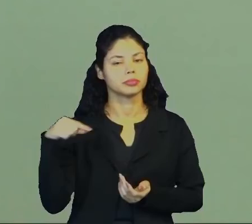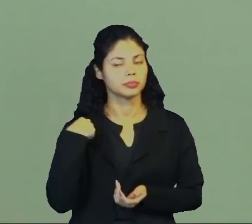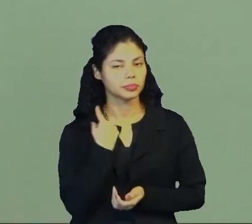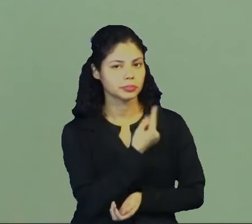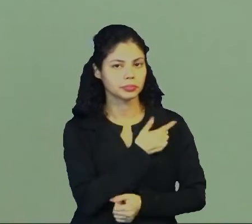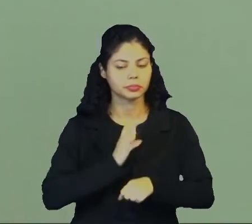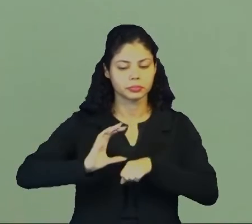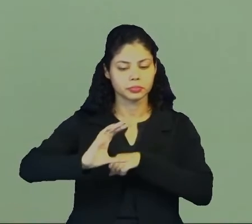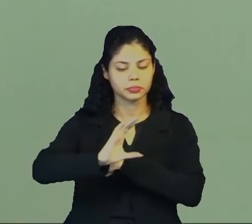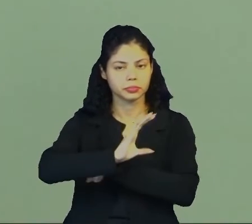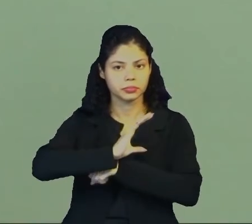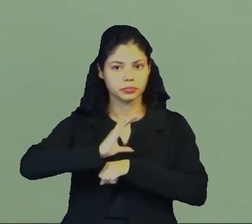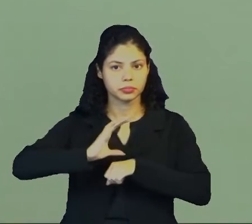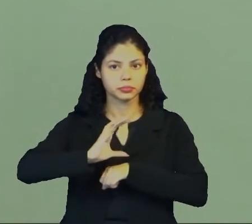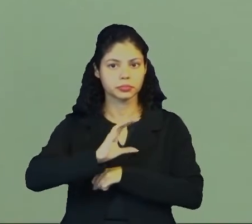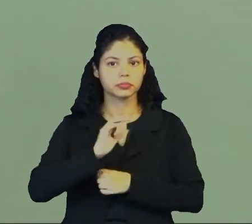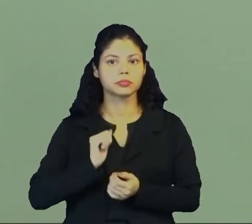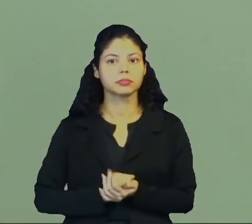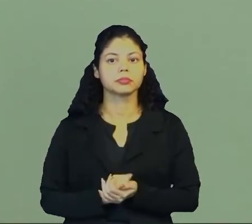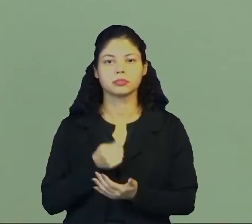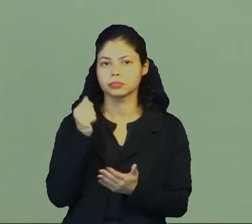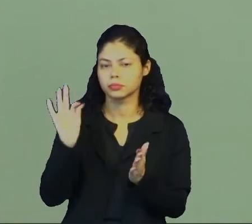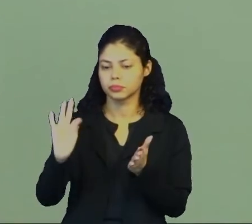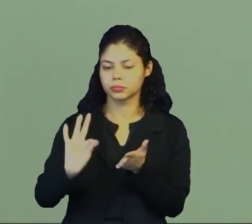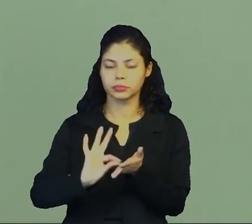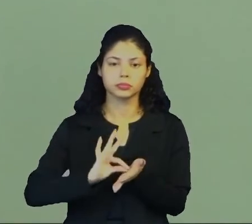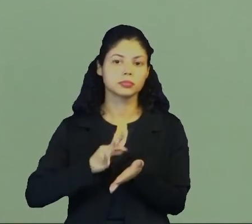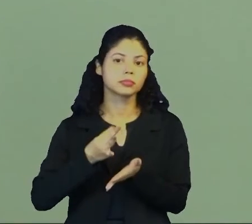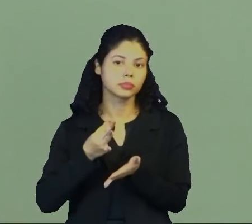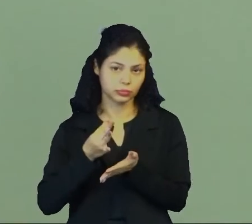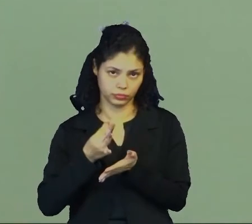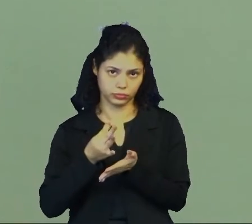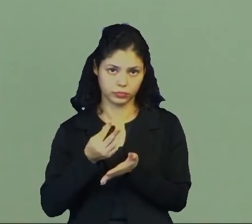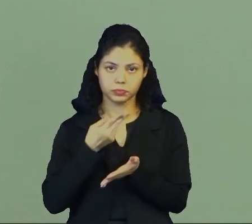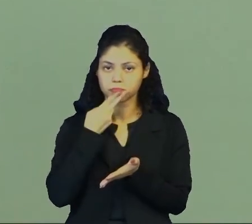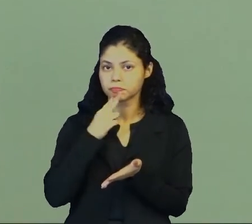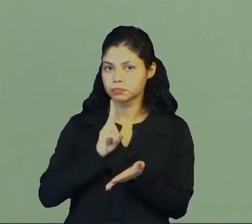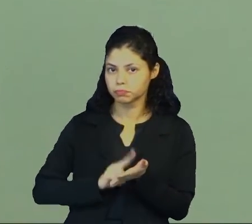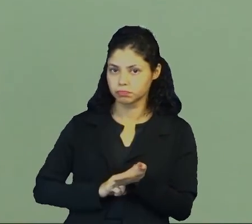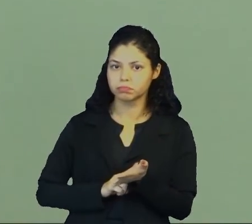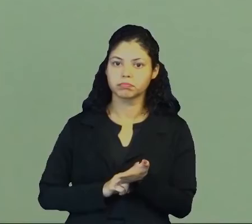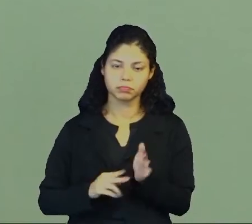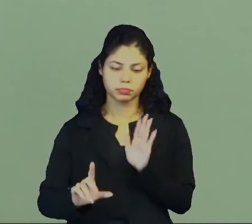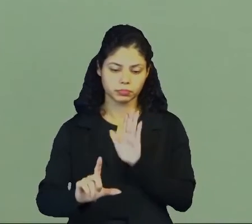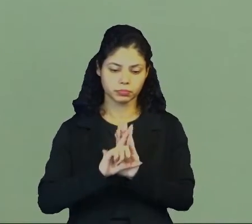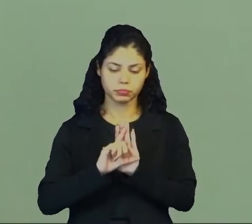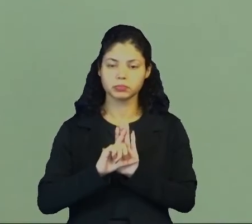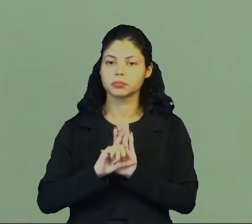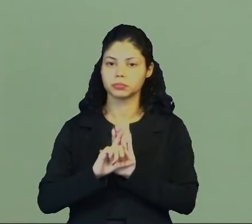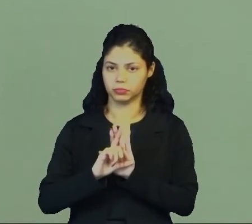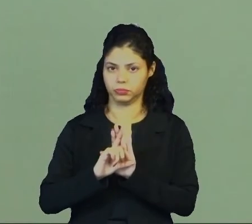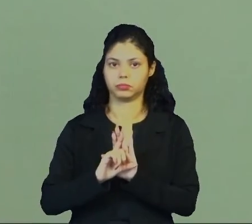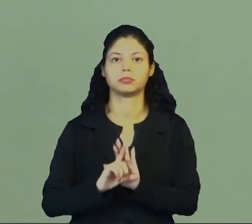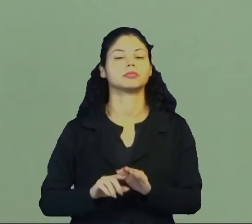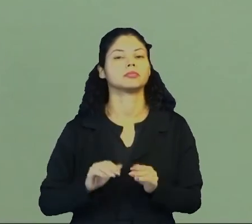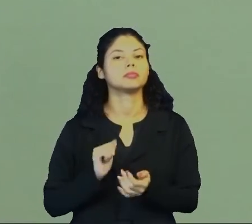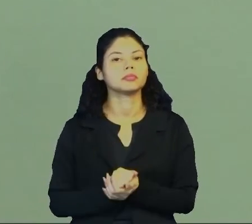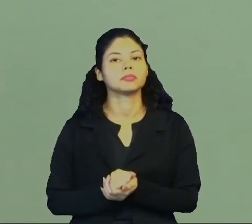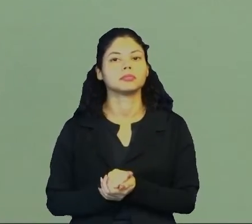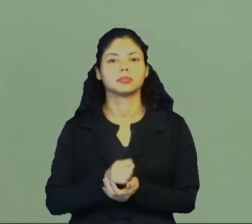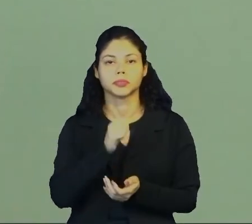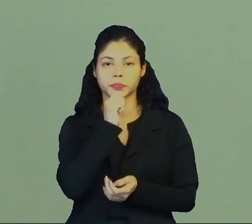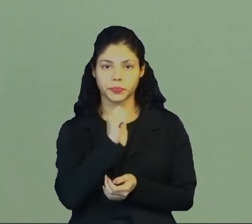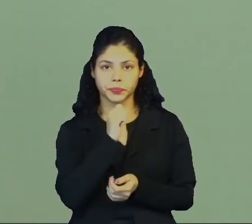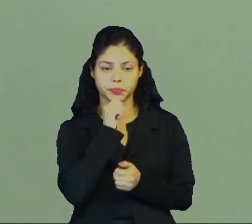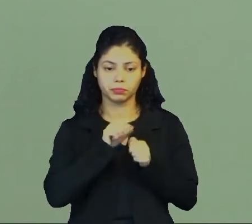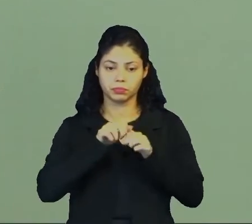nossas constituições, né? Que registram aí as cartas magnas, né? As leis, né? Que tangem